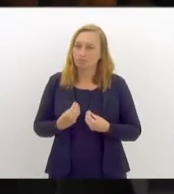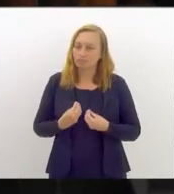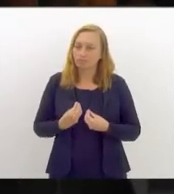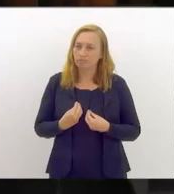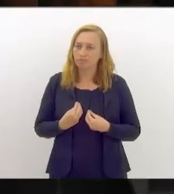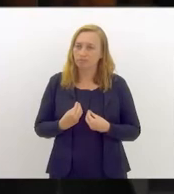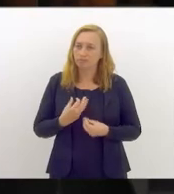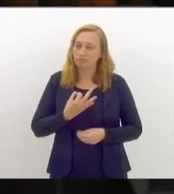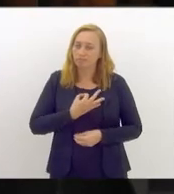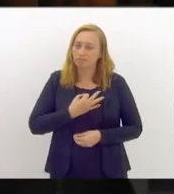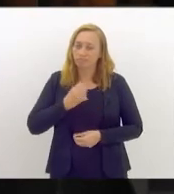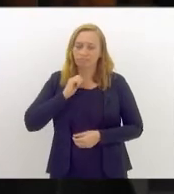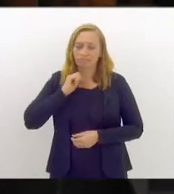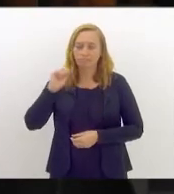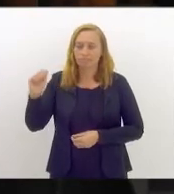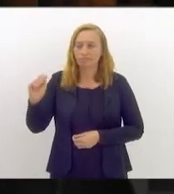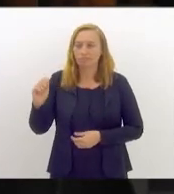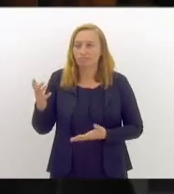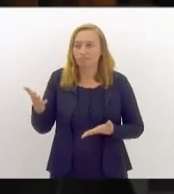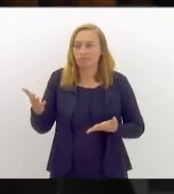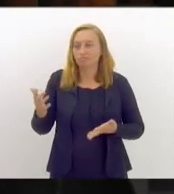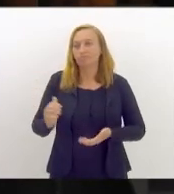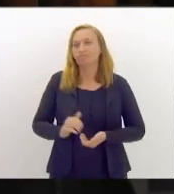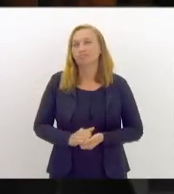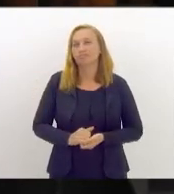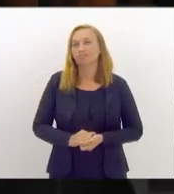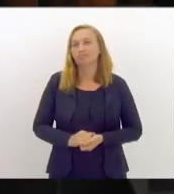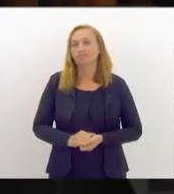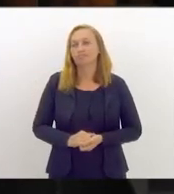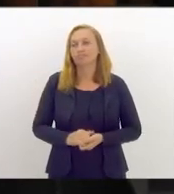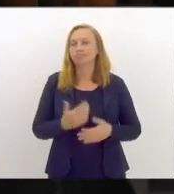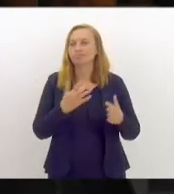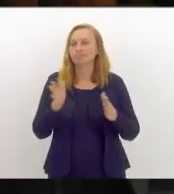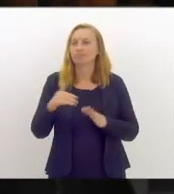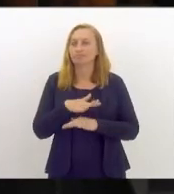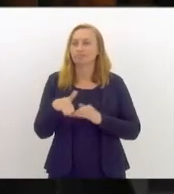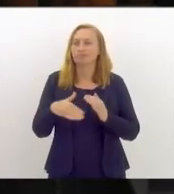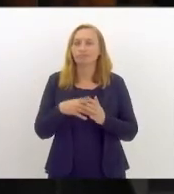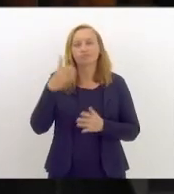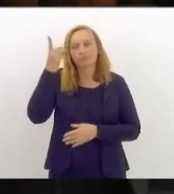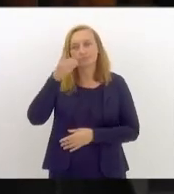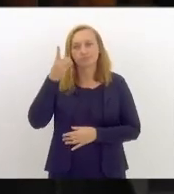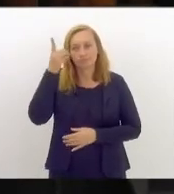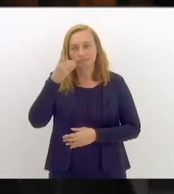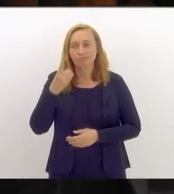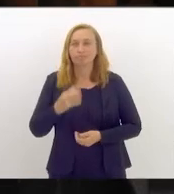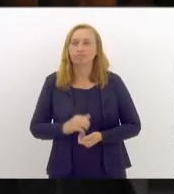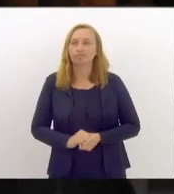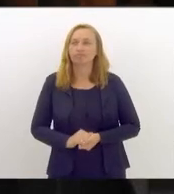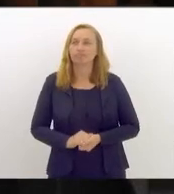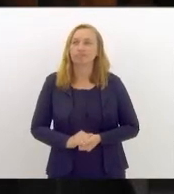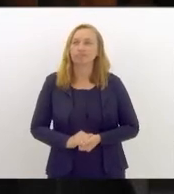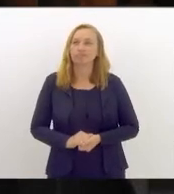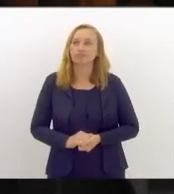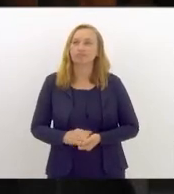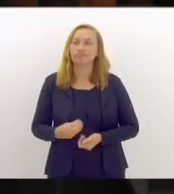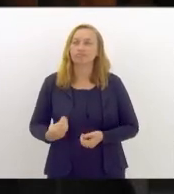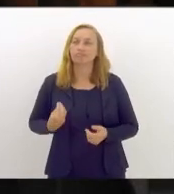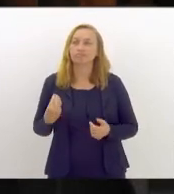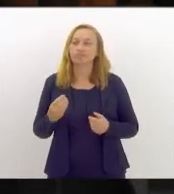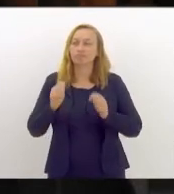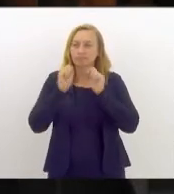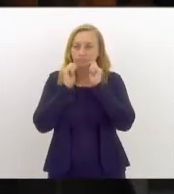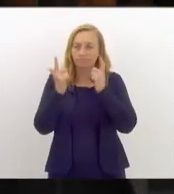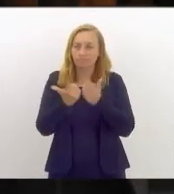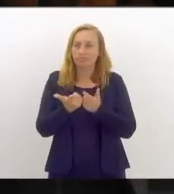essa merecida honraria eu sou na qual Saiu todos os parlamentares presentes aqui